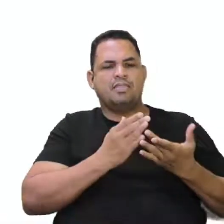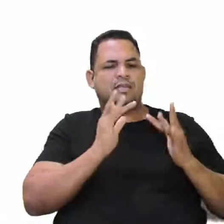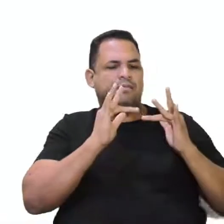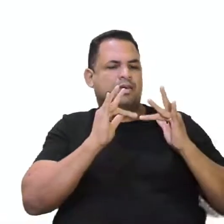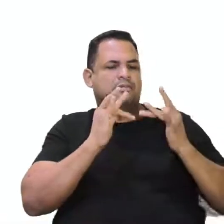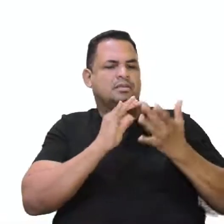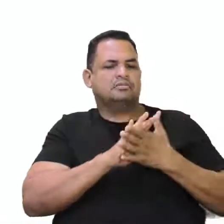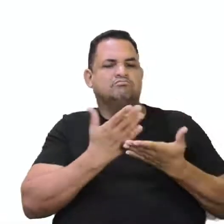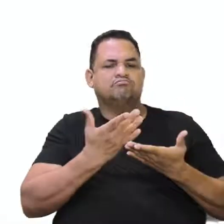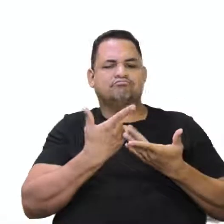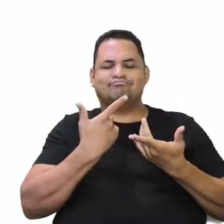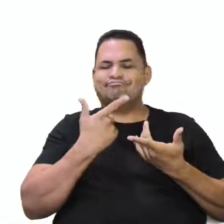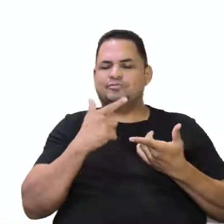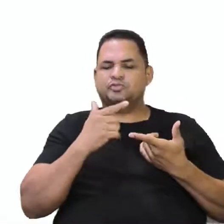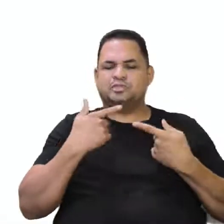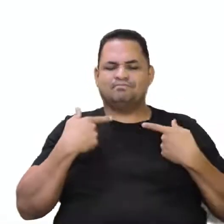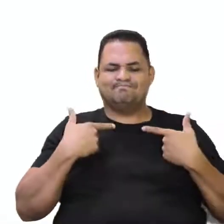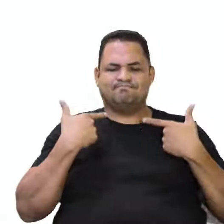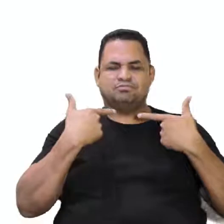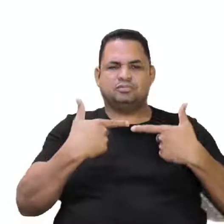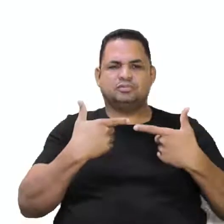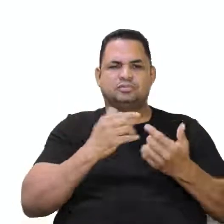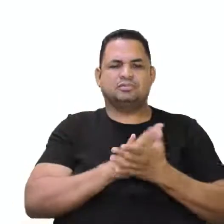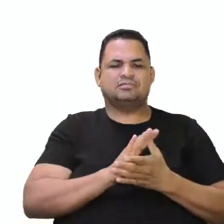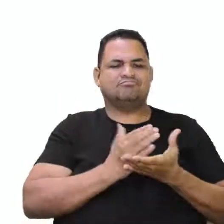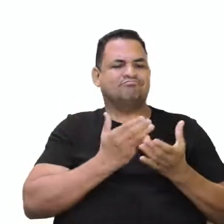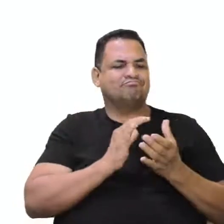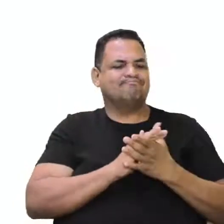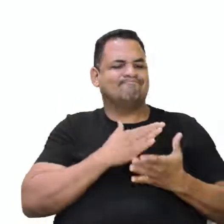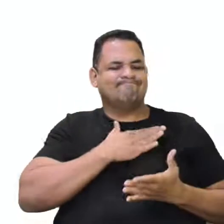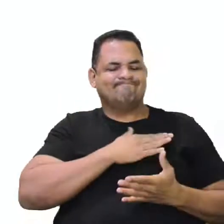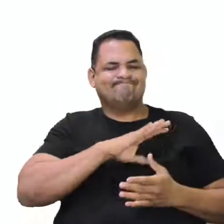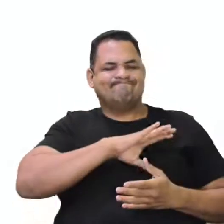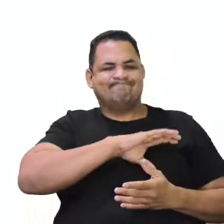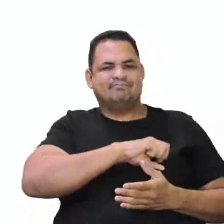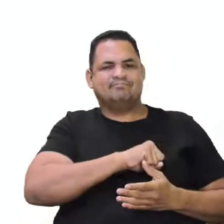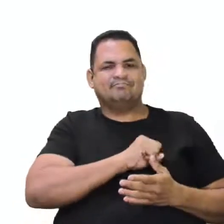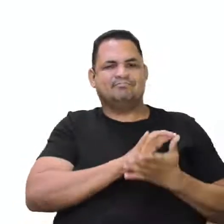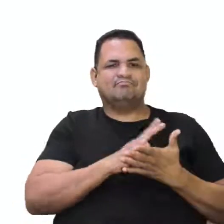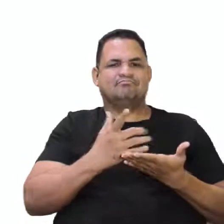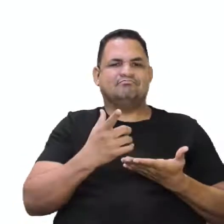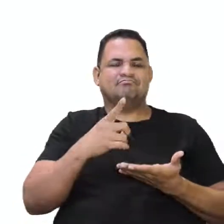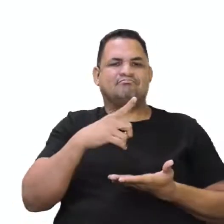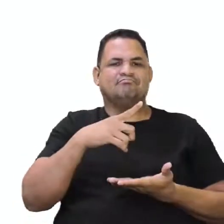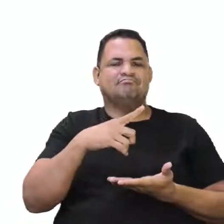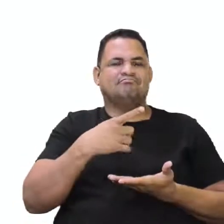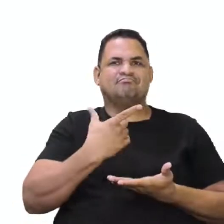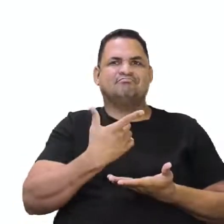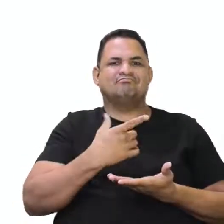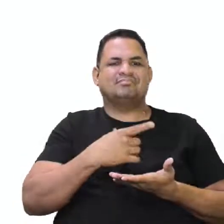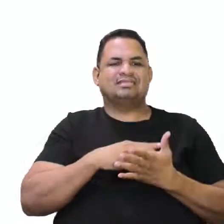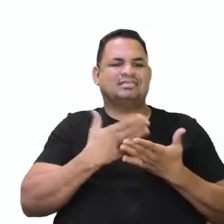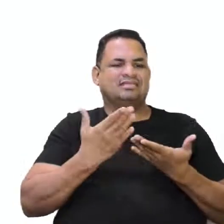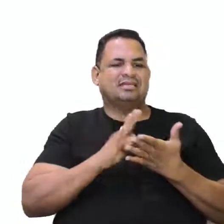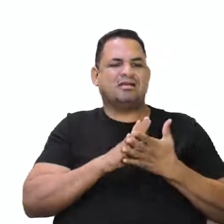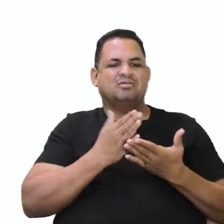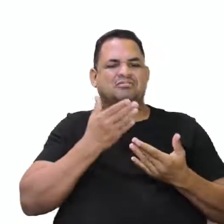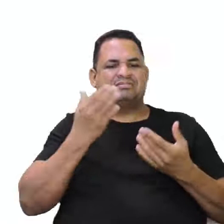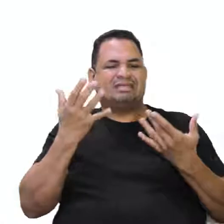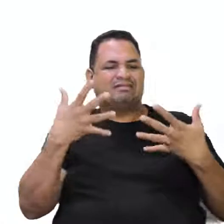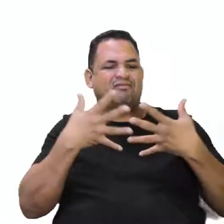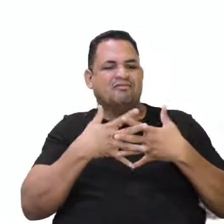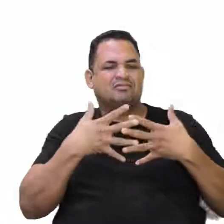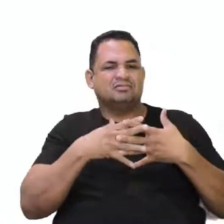tiveram sorte, ou seja, que são pessoas que até se gostam muito, mas algo não deixa eles ficarem juntos.